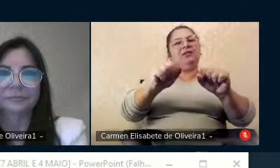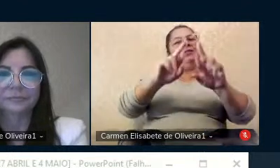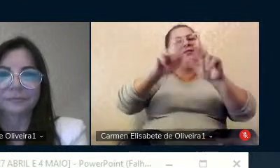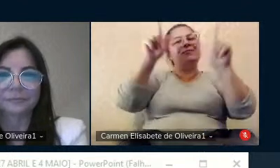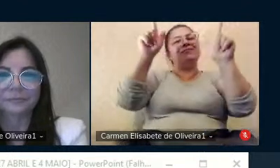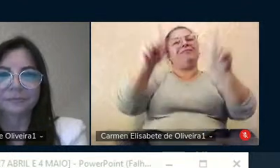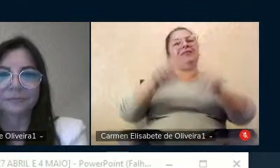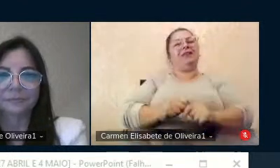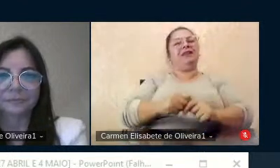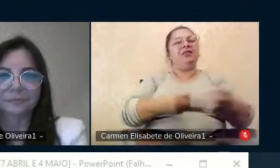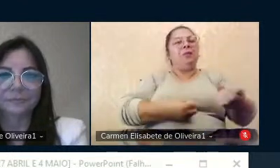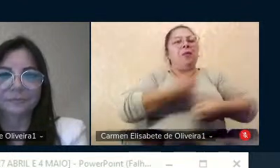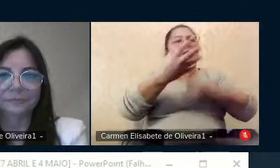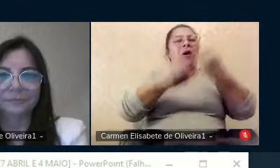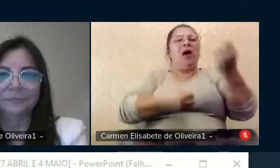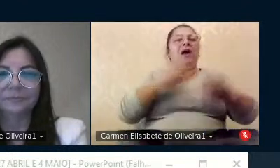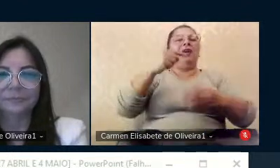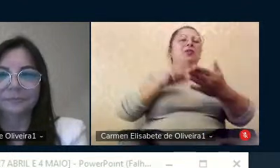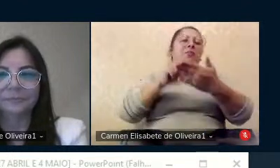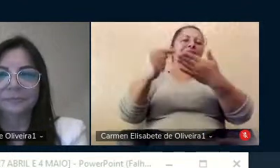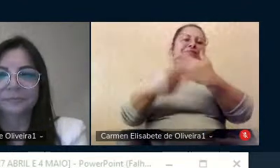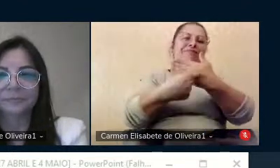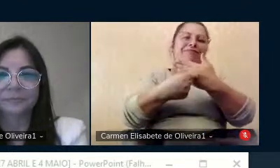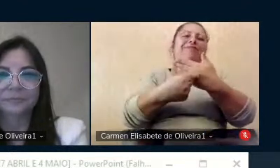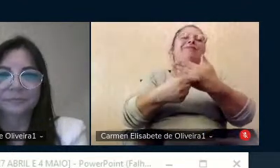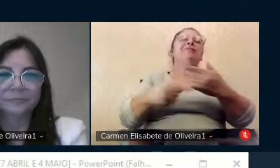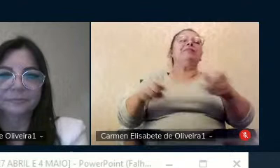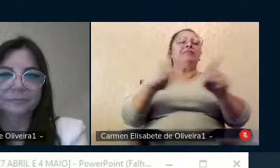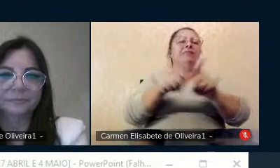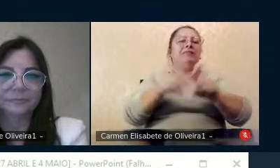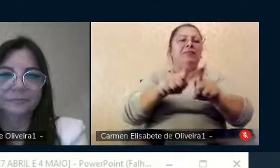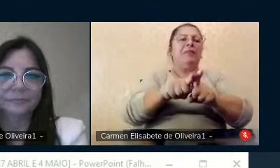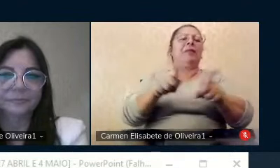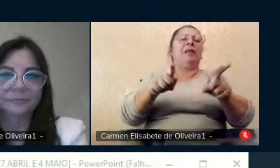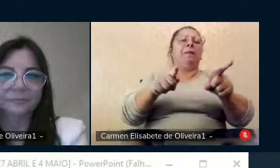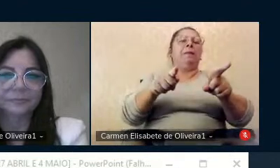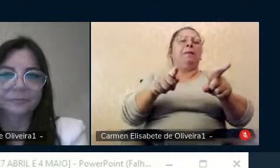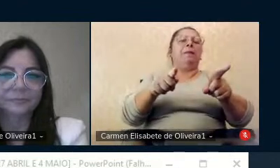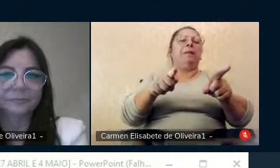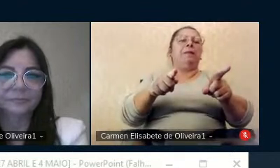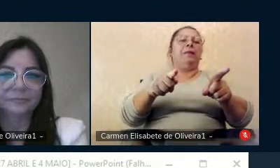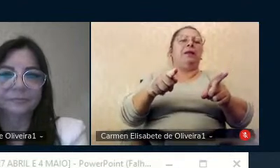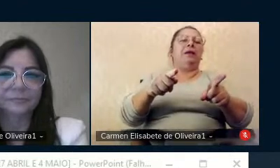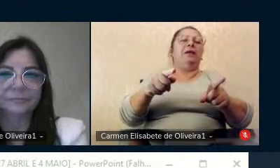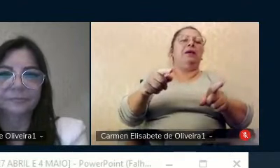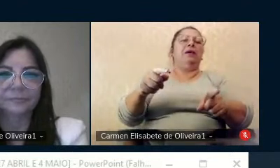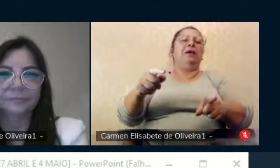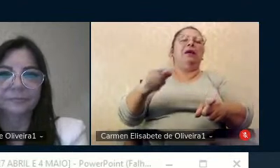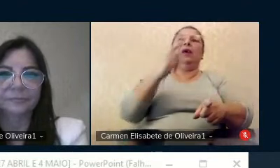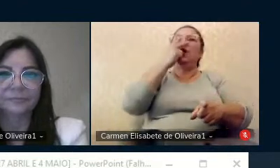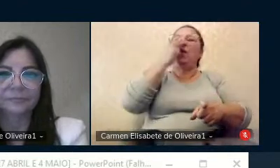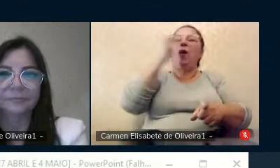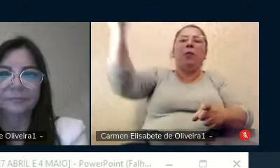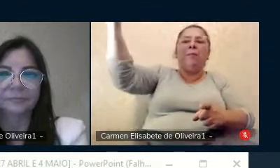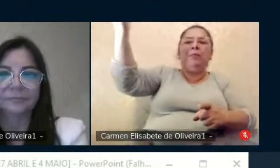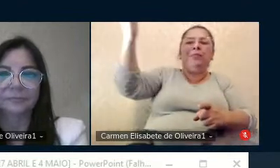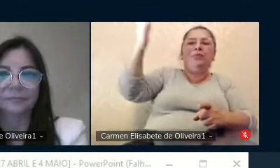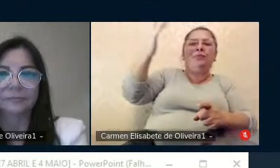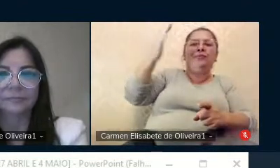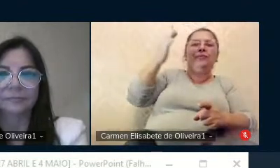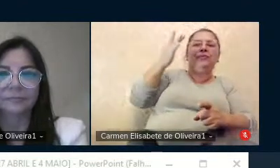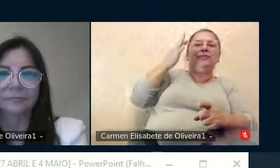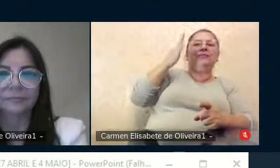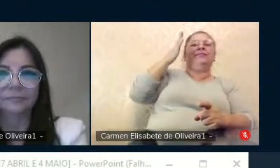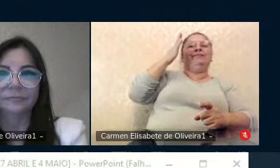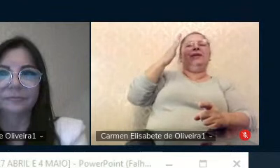e poética, né? E também que fazem um sol no sentido de que